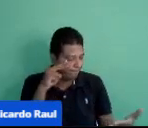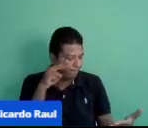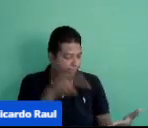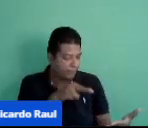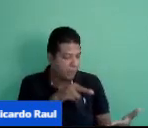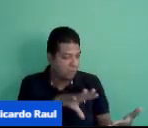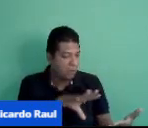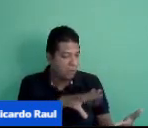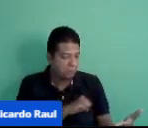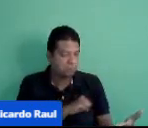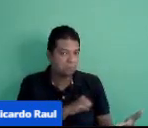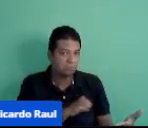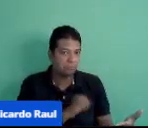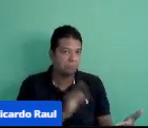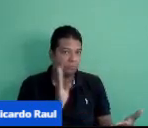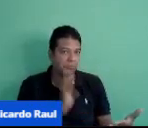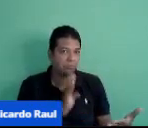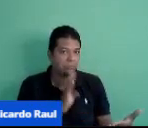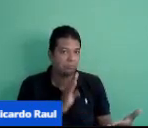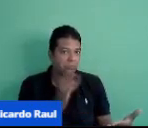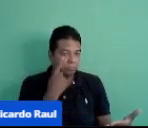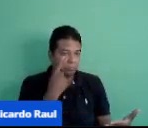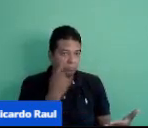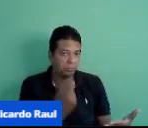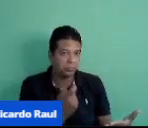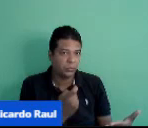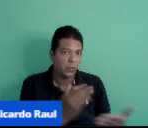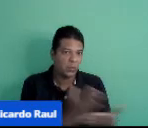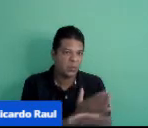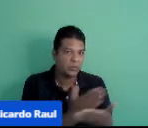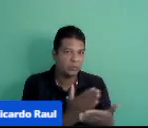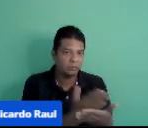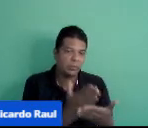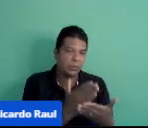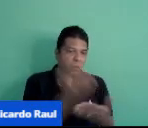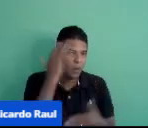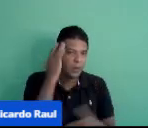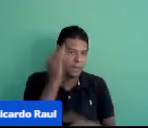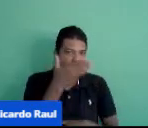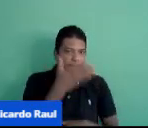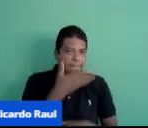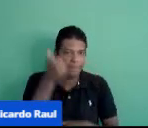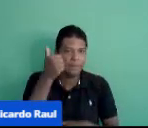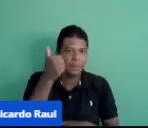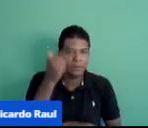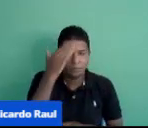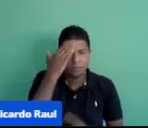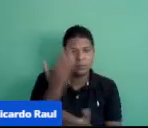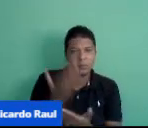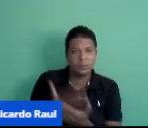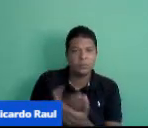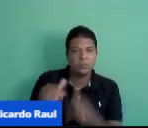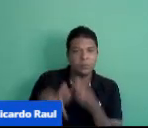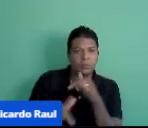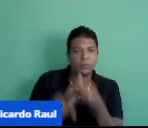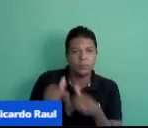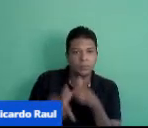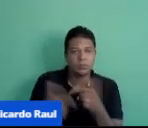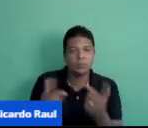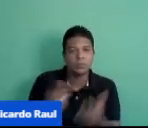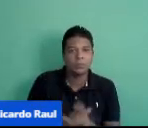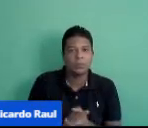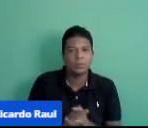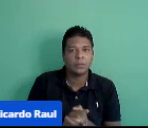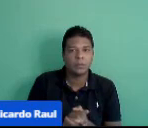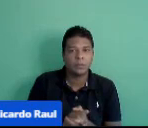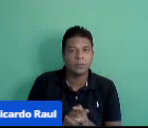de muitas coisas ali, tinha uma coisa ou outra ali que precisa ser melhorada, né? Eu acredito que vocês têm feito esse trabalho de ouvir,